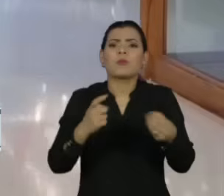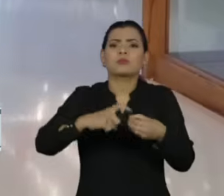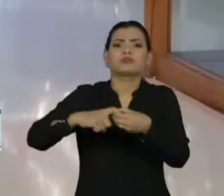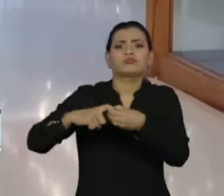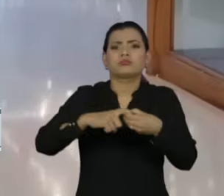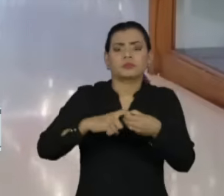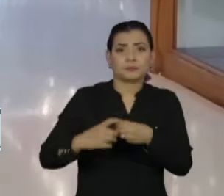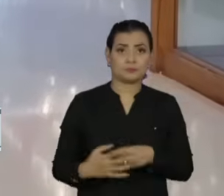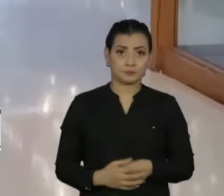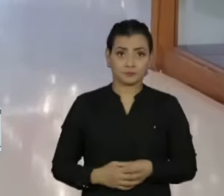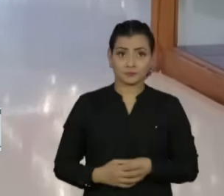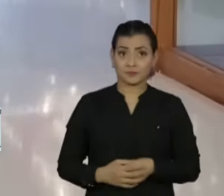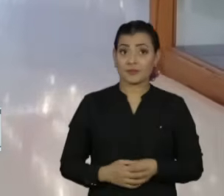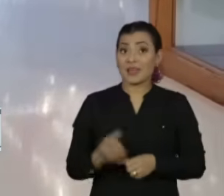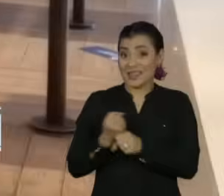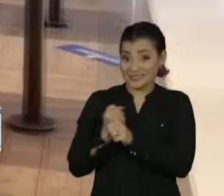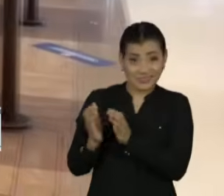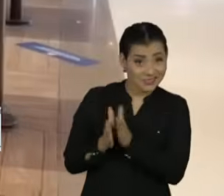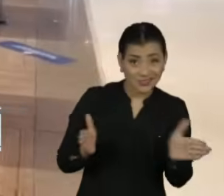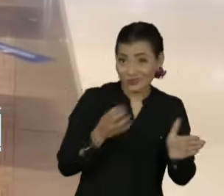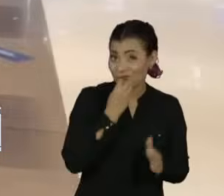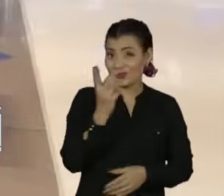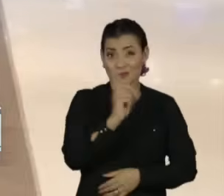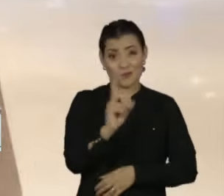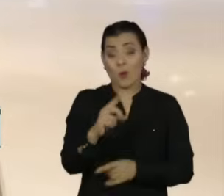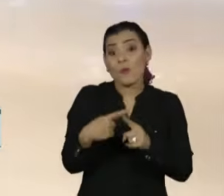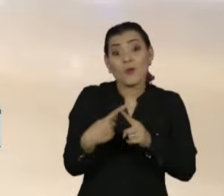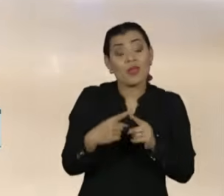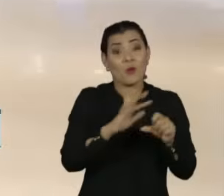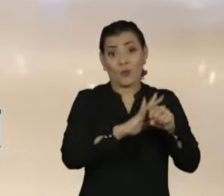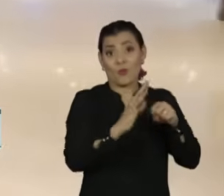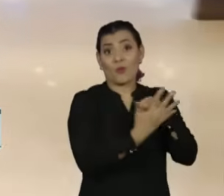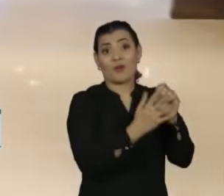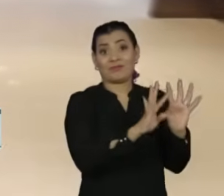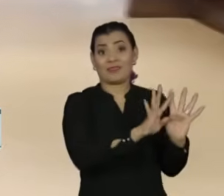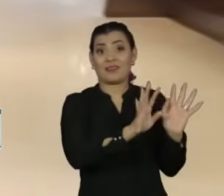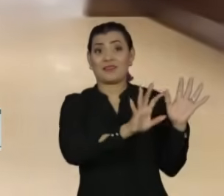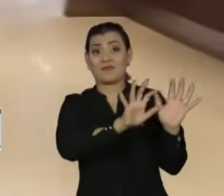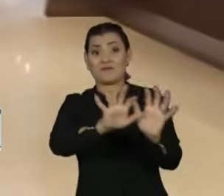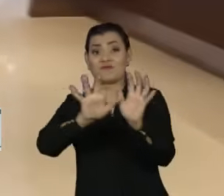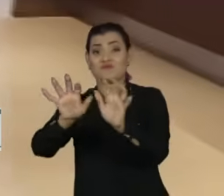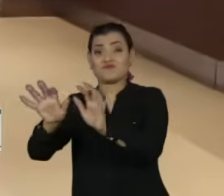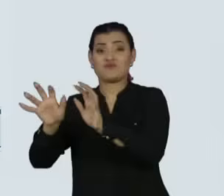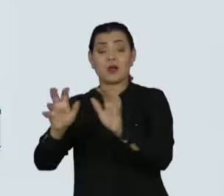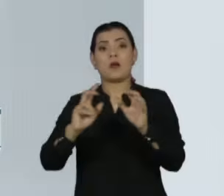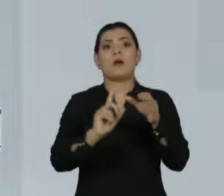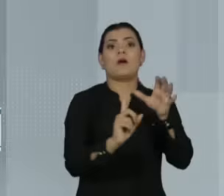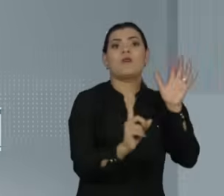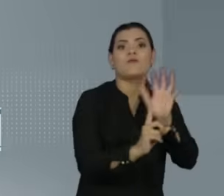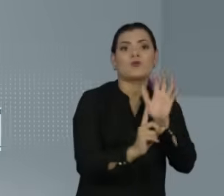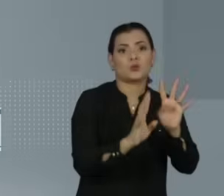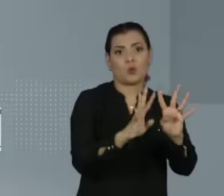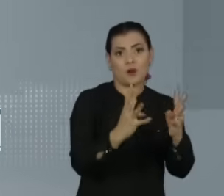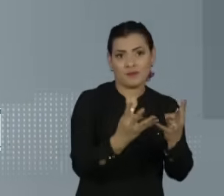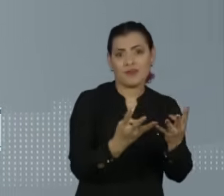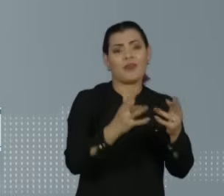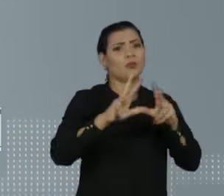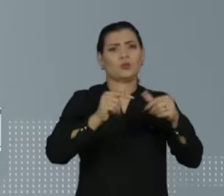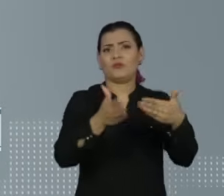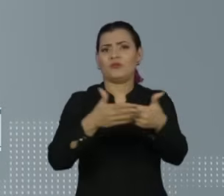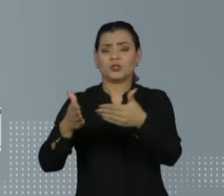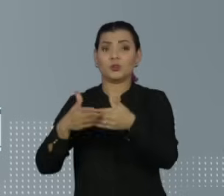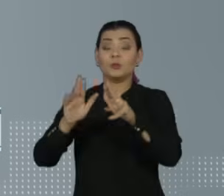conhece. Não foi um bom ano para as franquias. Os primeiros meses da pandemia atingiram em cheio esse mercado no Brasil. Segundo a